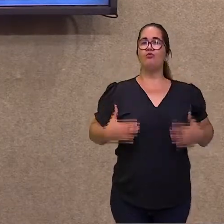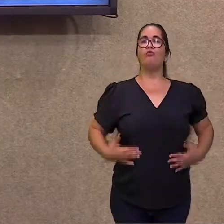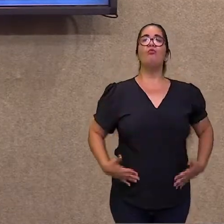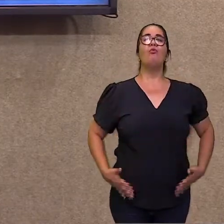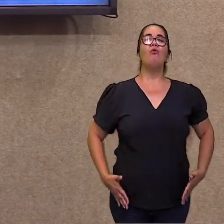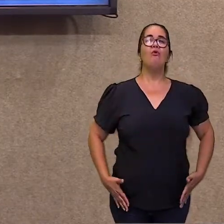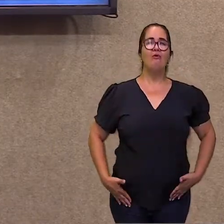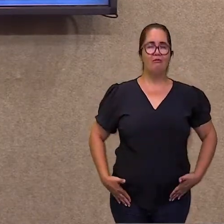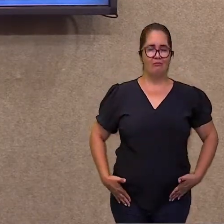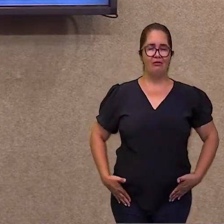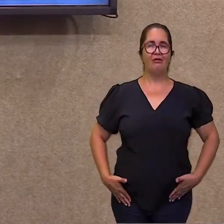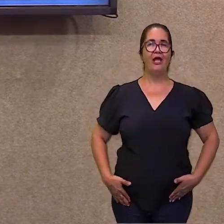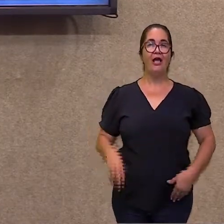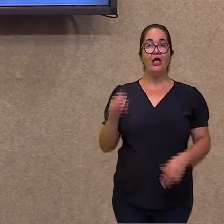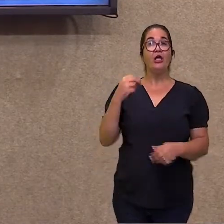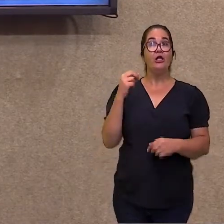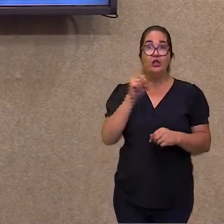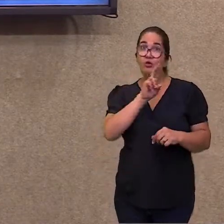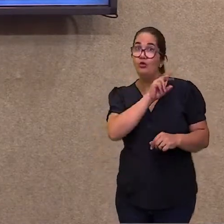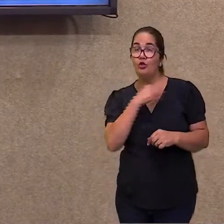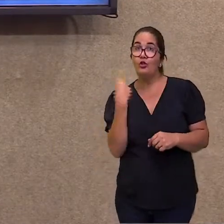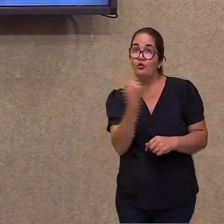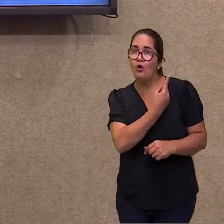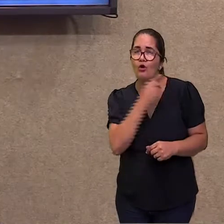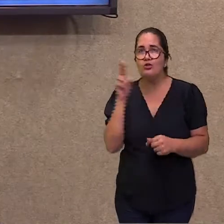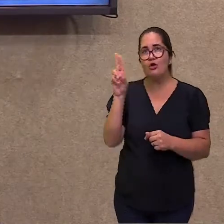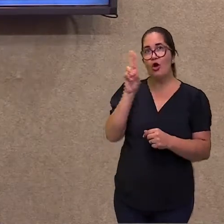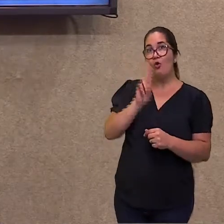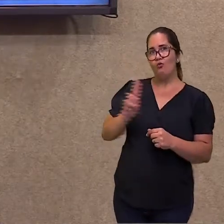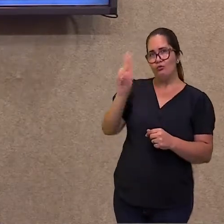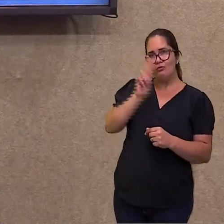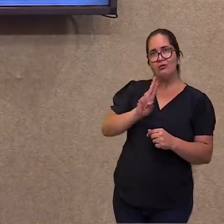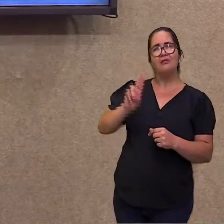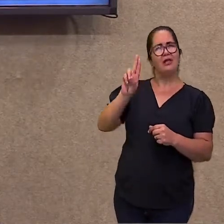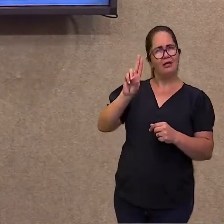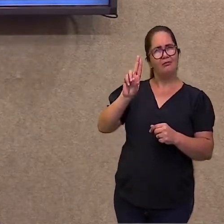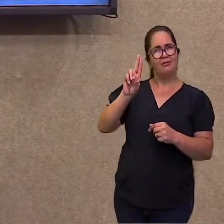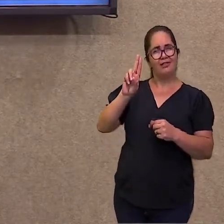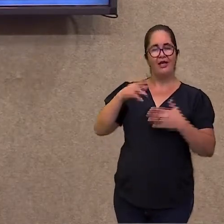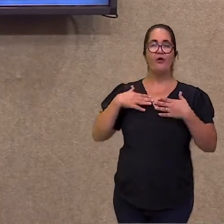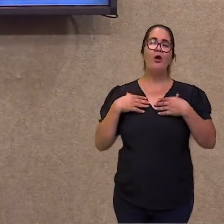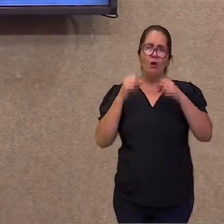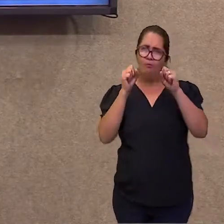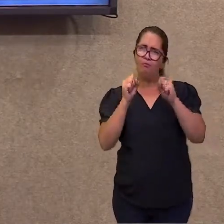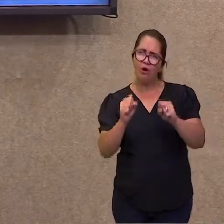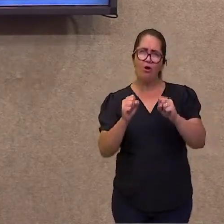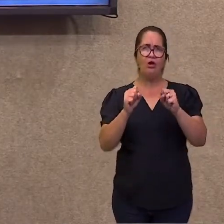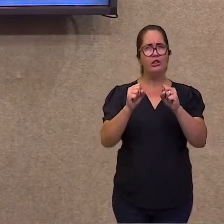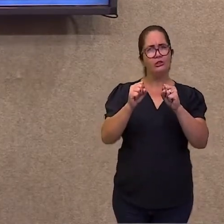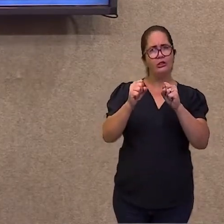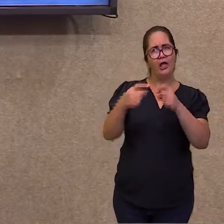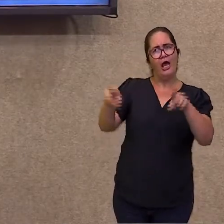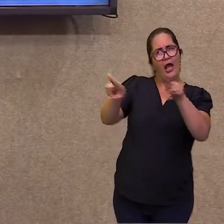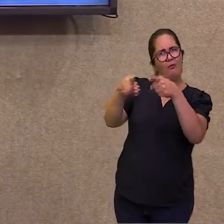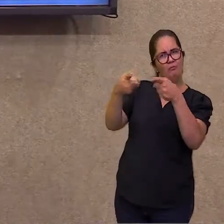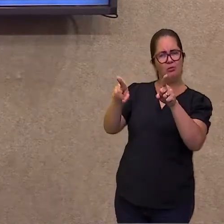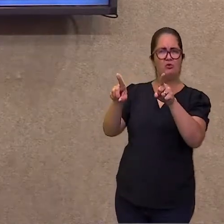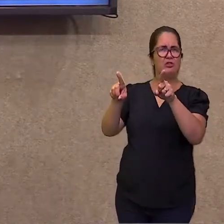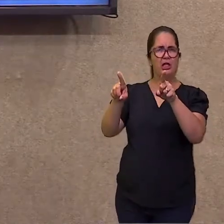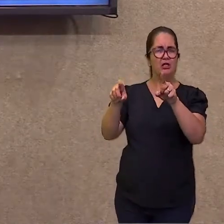da dança utiliza-se o nosso corpo. Geralmente, essa dança pode vir acompanhada ou não de